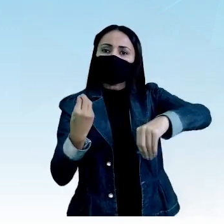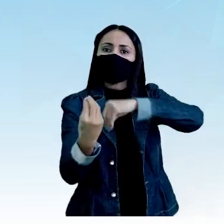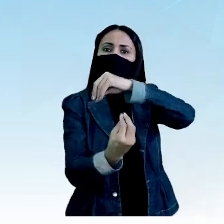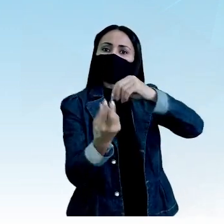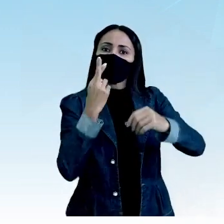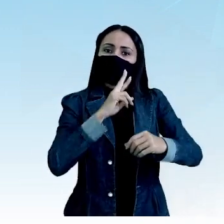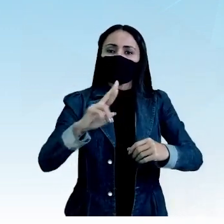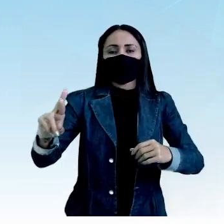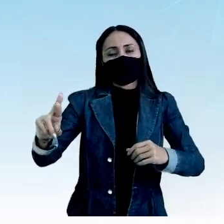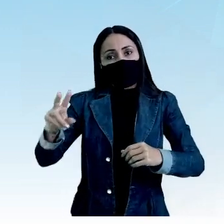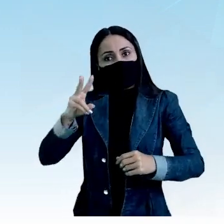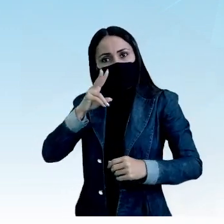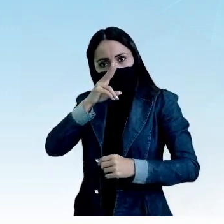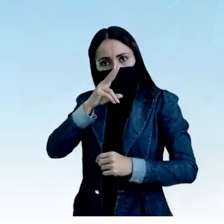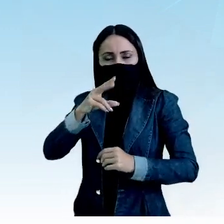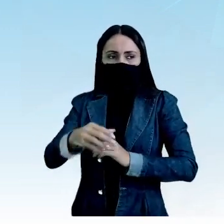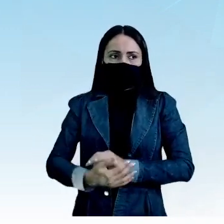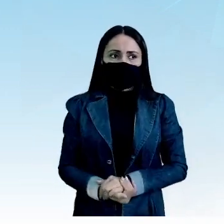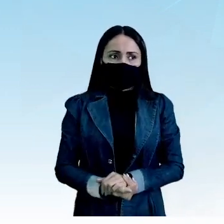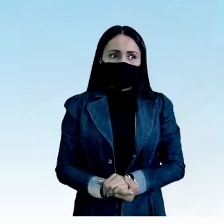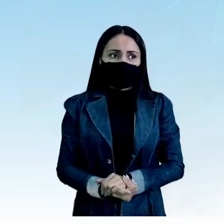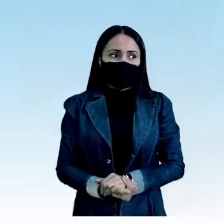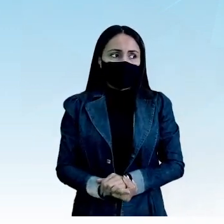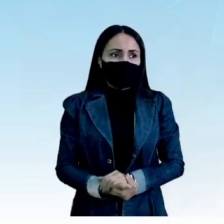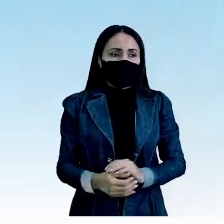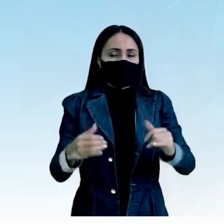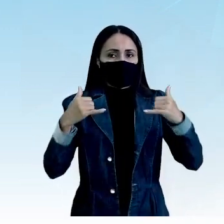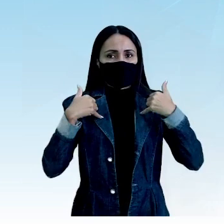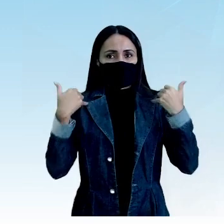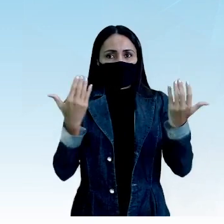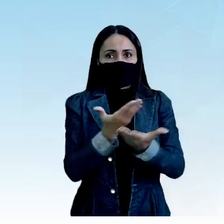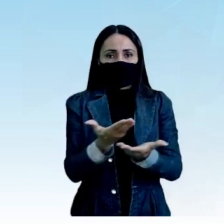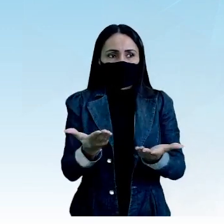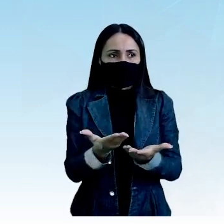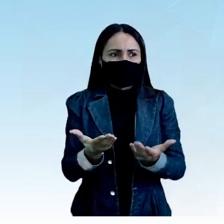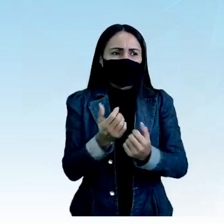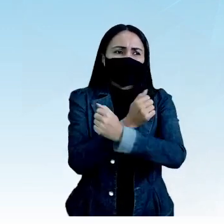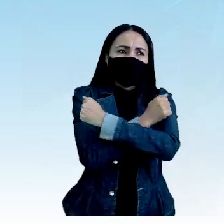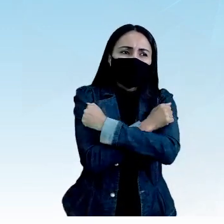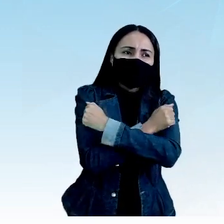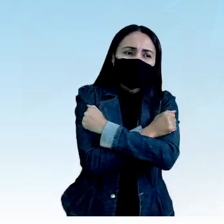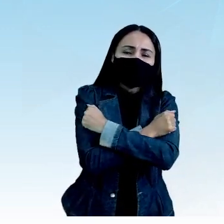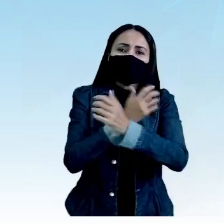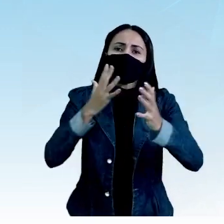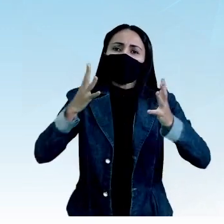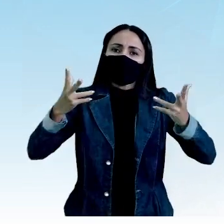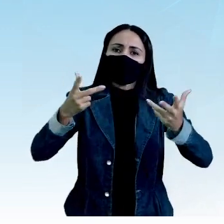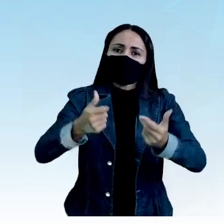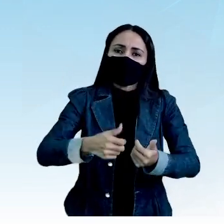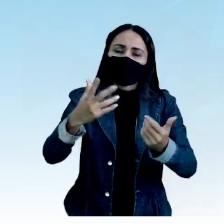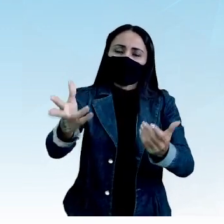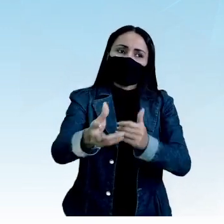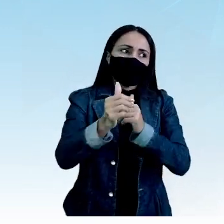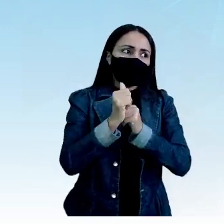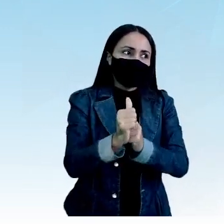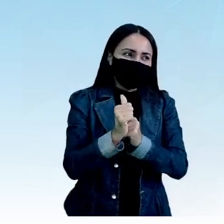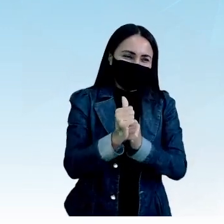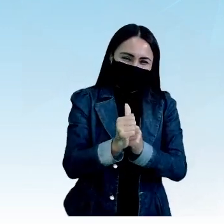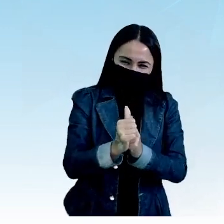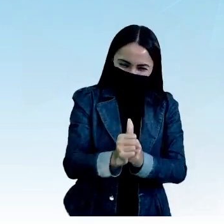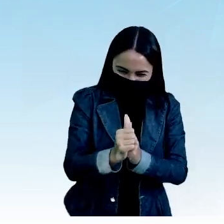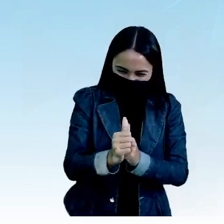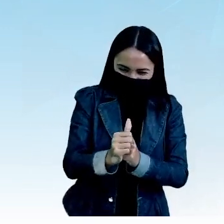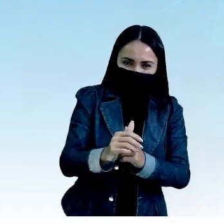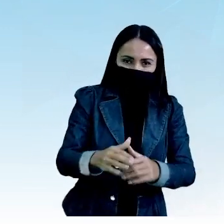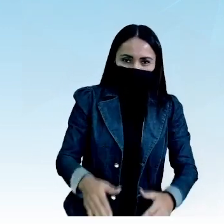É um dia então é essa abençoado. questão. E aniversariante, mais uma vez, aí um abraço a todos aqueles que seguem, né? Isso, o Homem da Meia-Noite, que